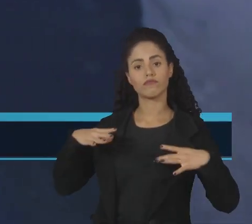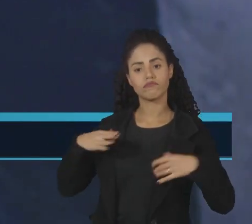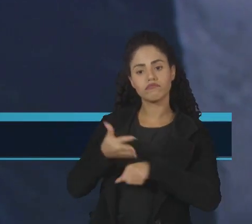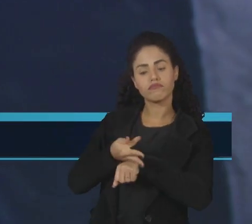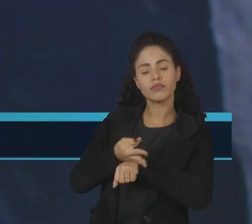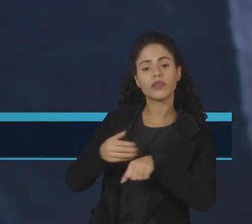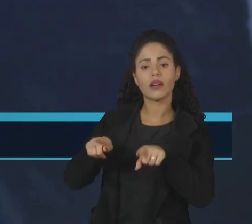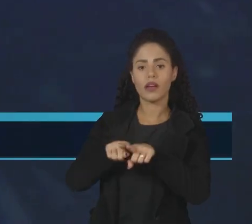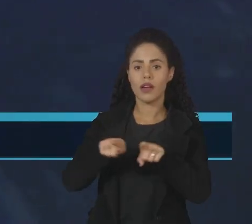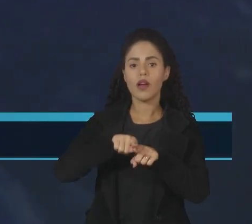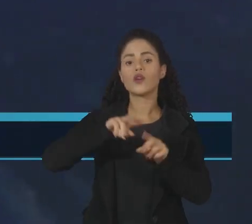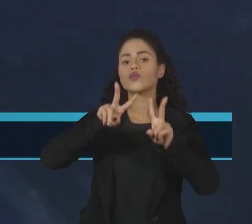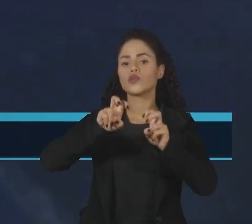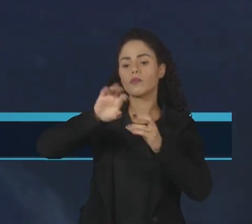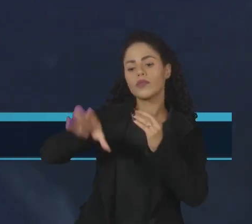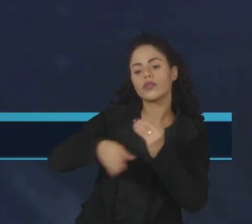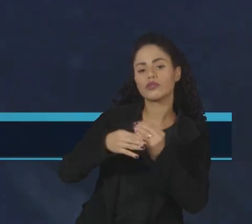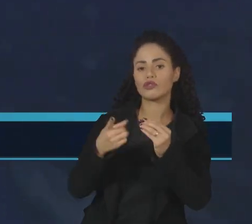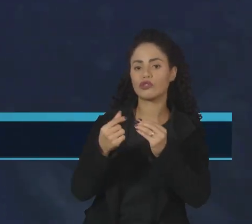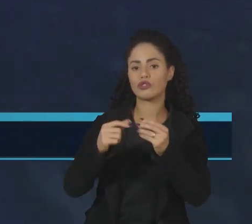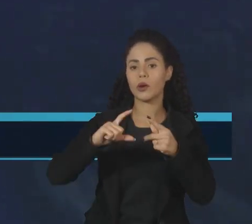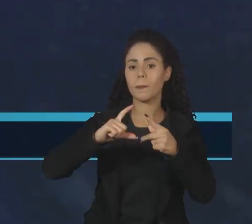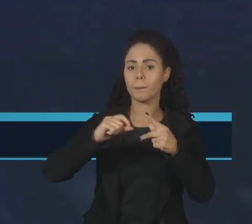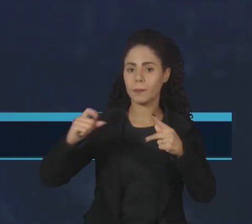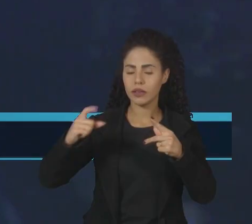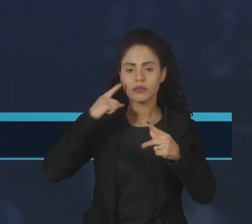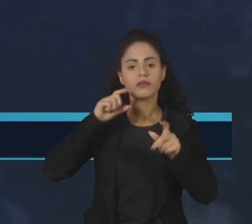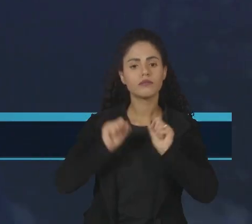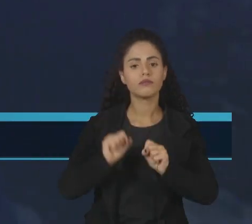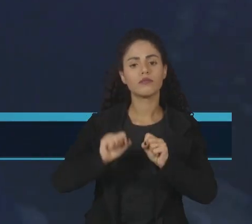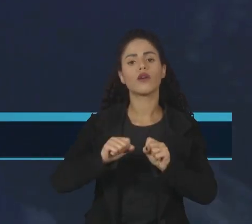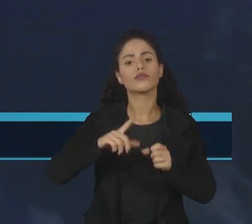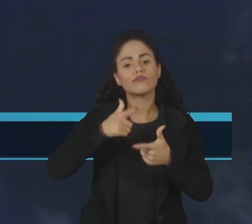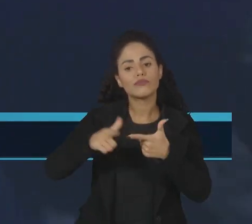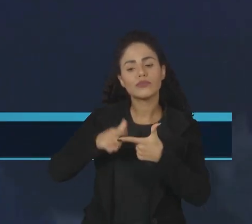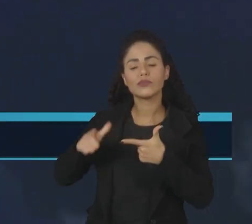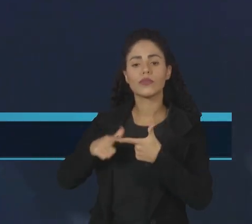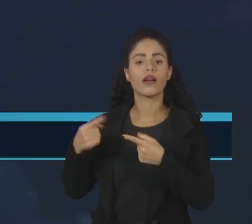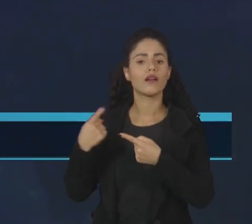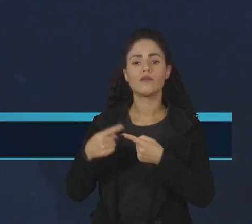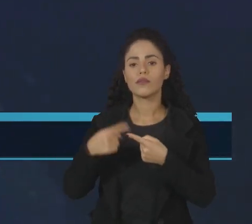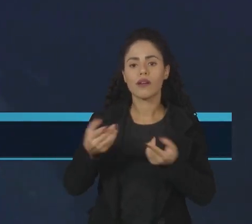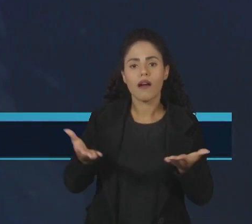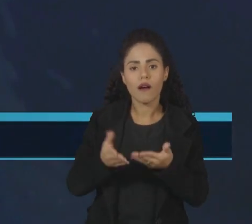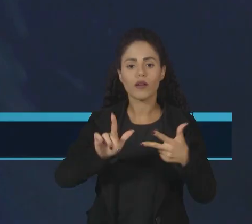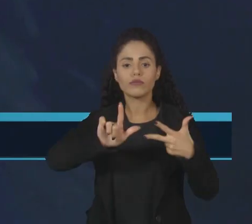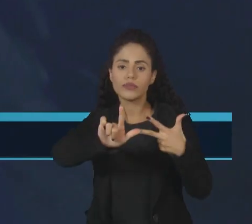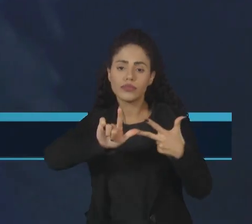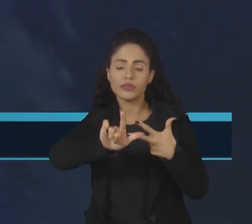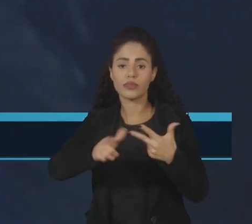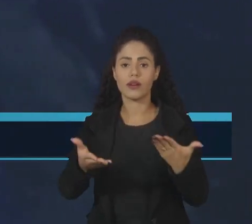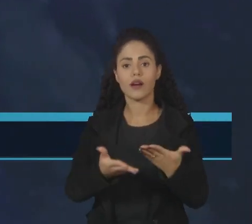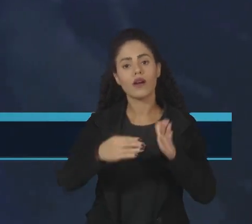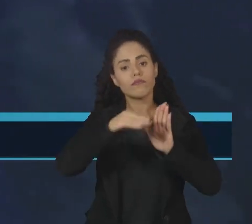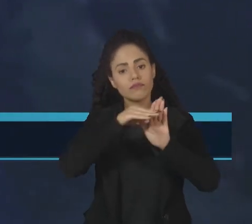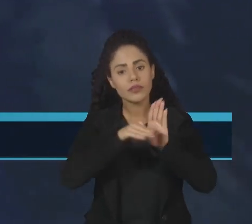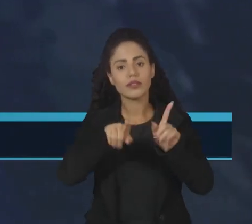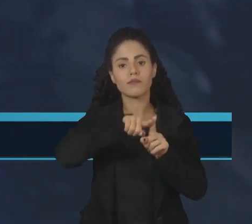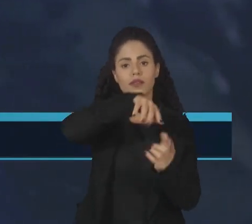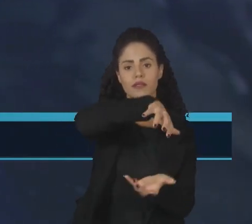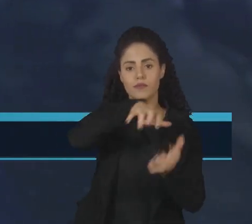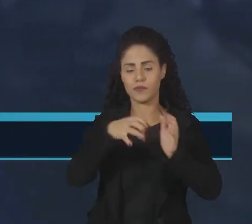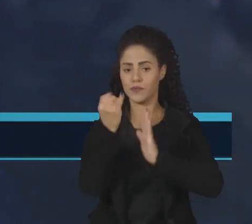pelas chamadas emendas PIX, entretanto, pode travar a agenda legislativa, colocando em risco a regulamentação da reforma